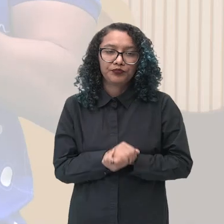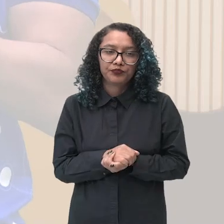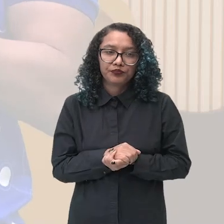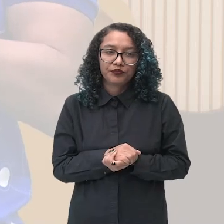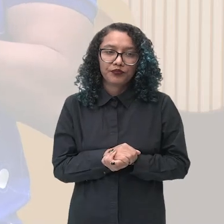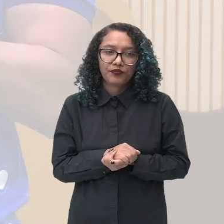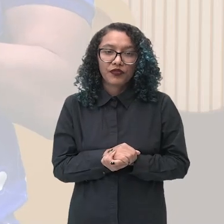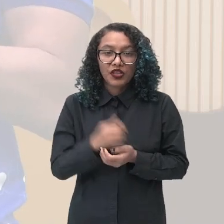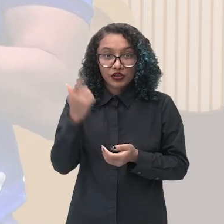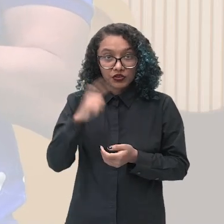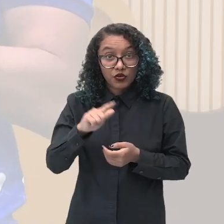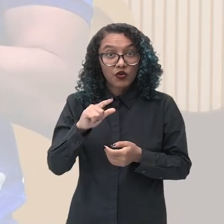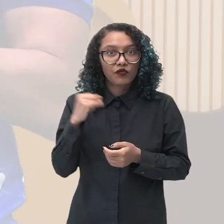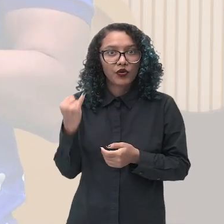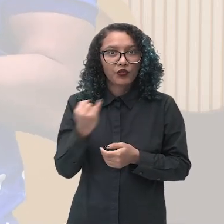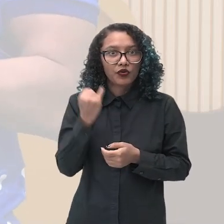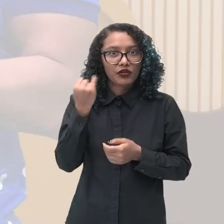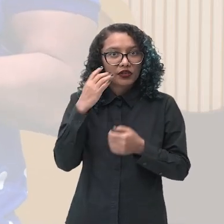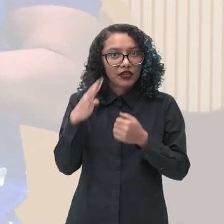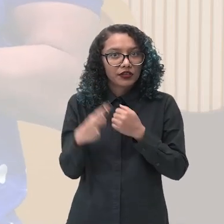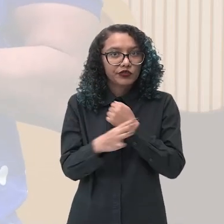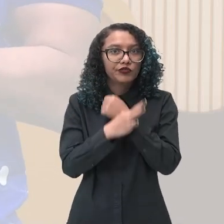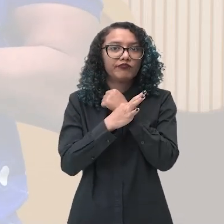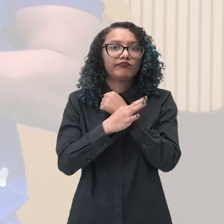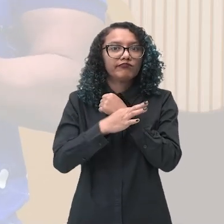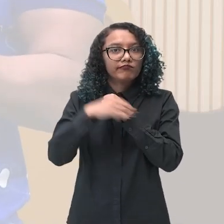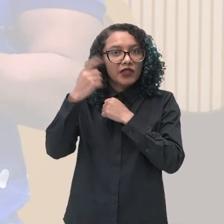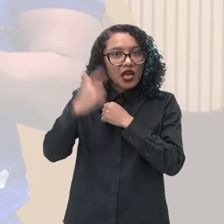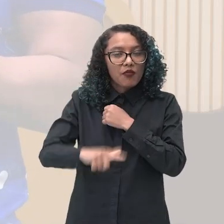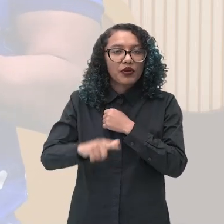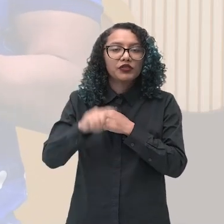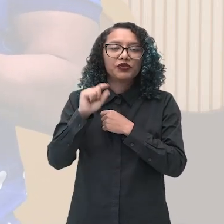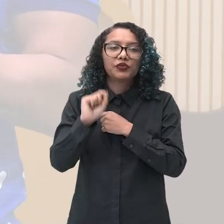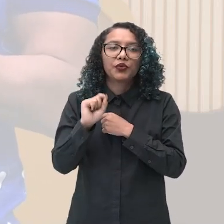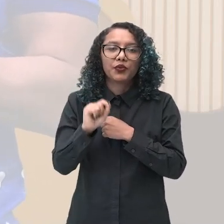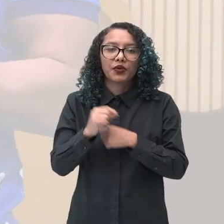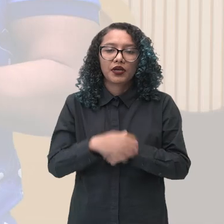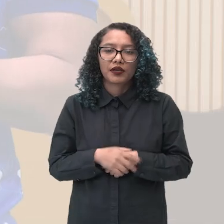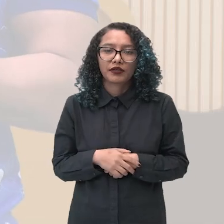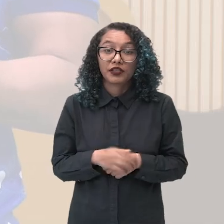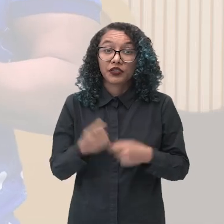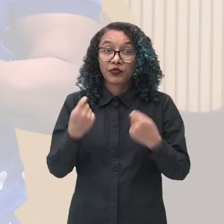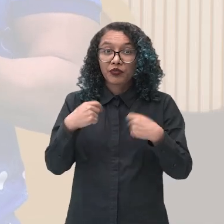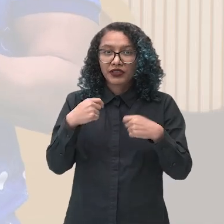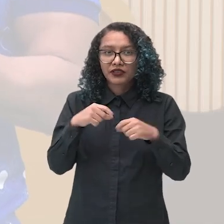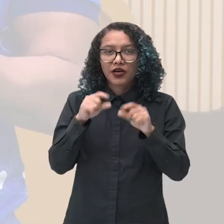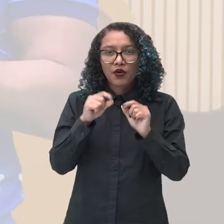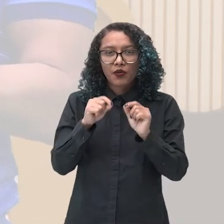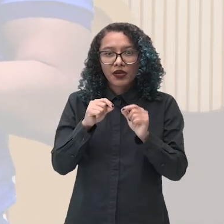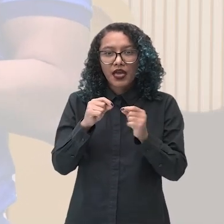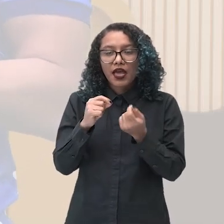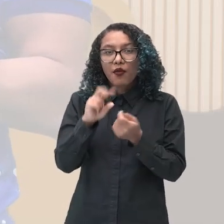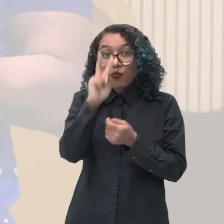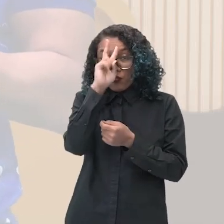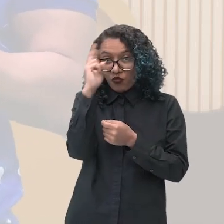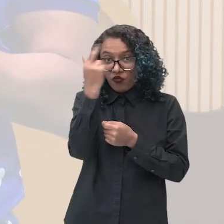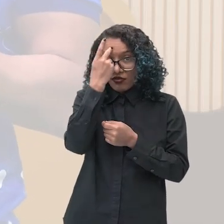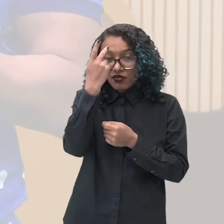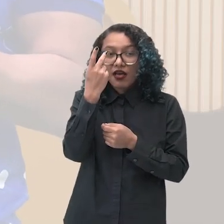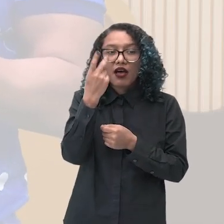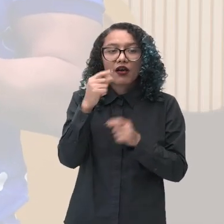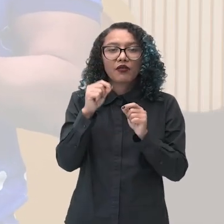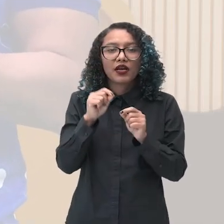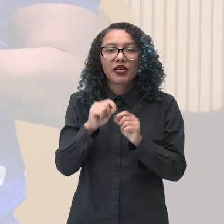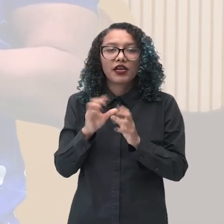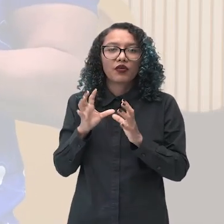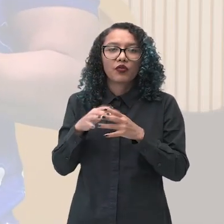é mais uma vez importante eu reforçar com vocês que é necessário a gente desconstruir a ideia de que movimentos sociais é